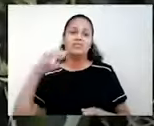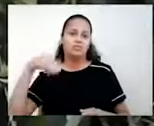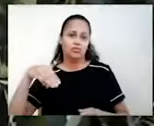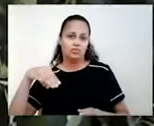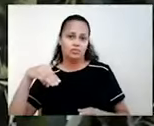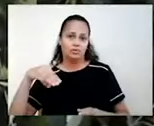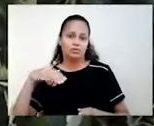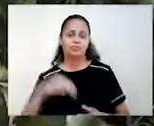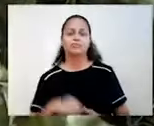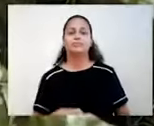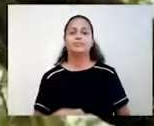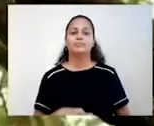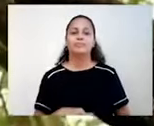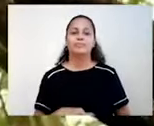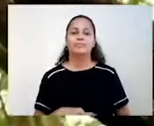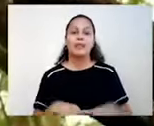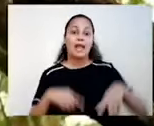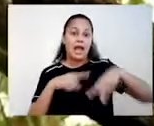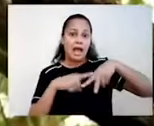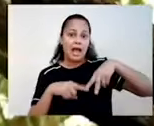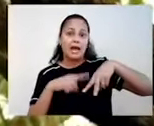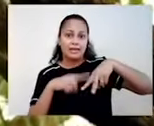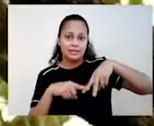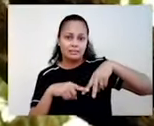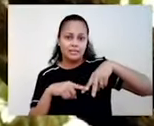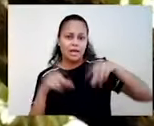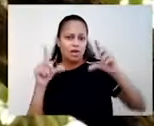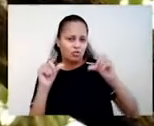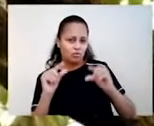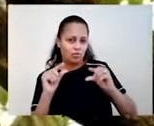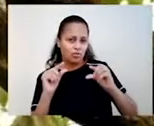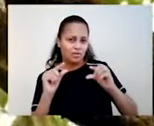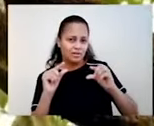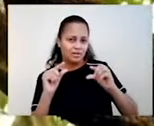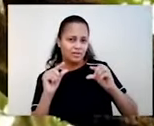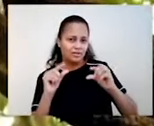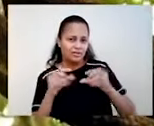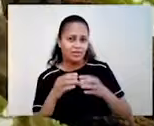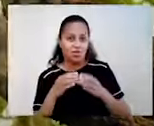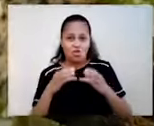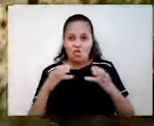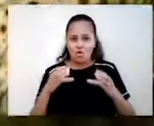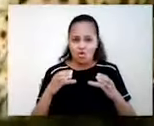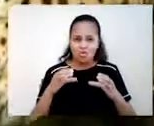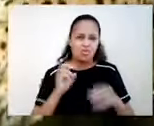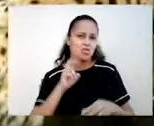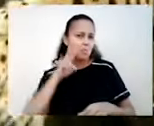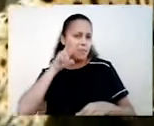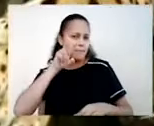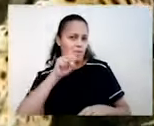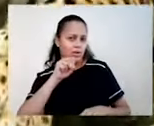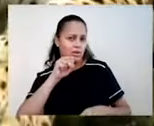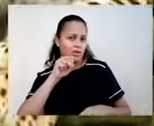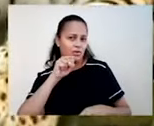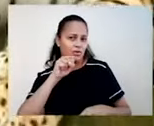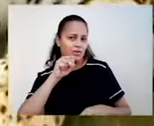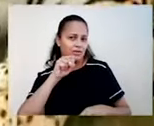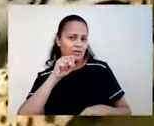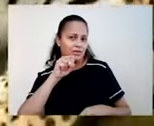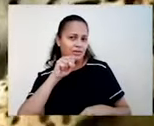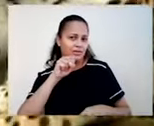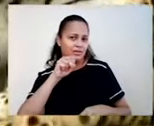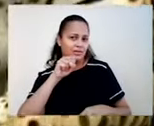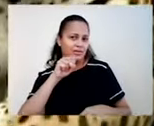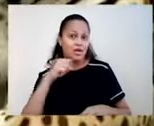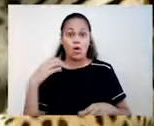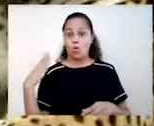centímetros de comprimento. As pernas também são curtas, mas grossas e poderosas. Sua